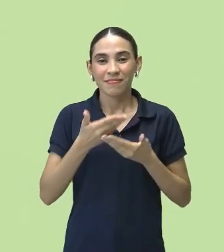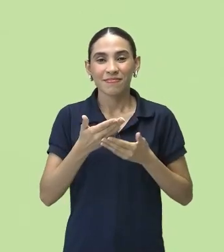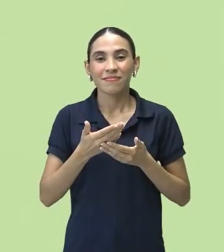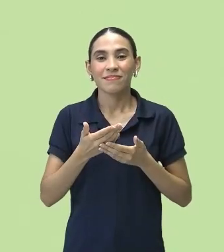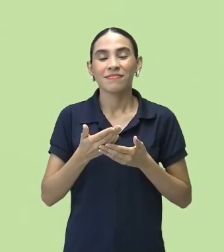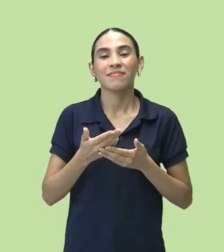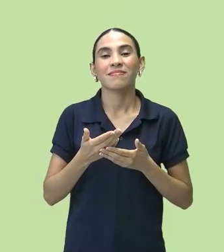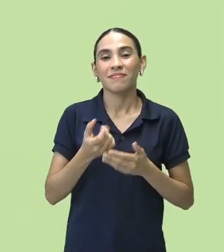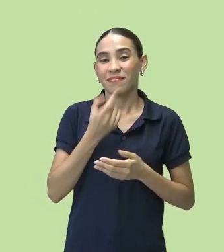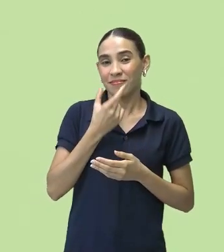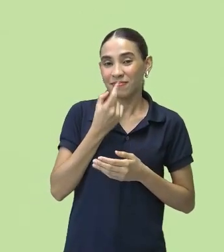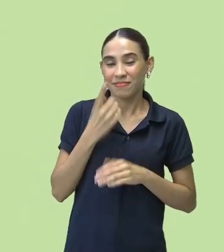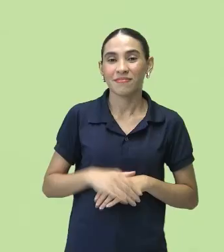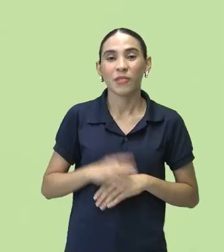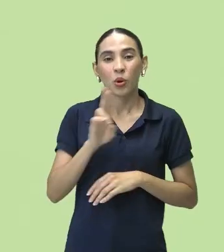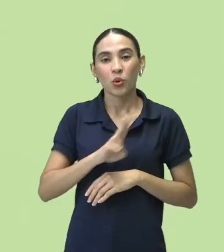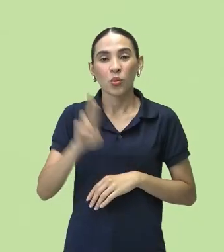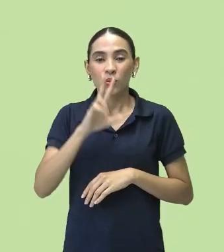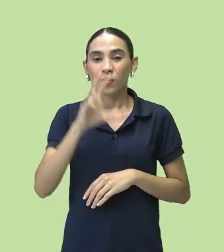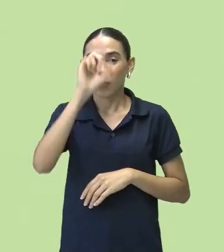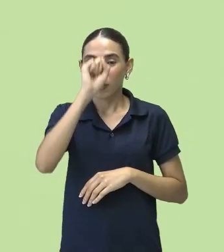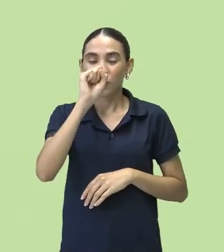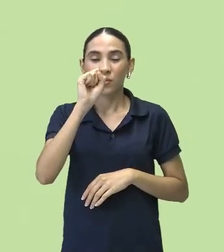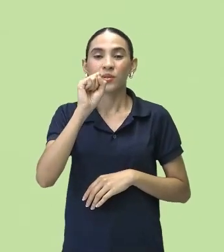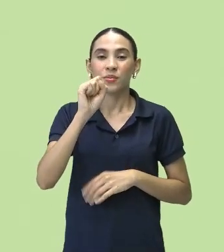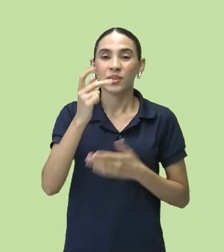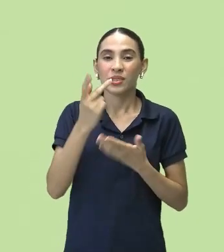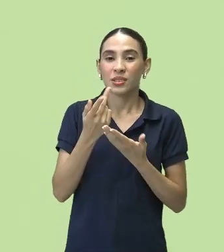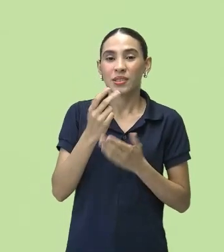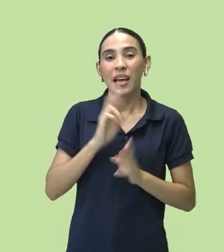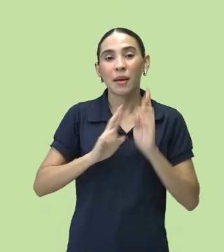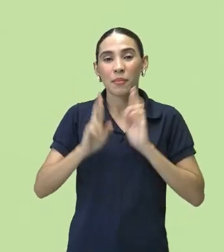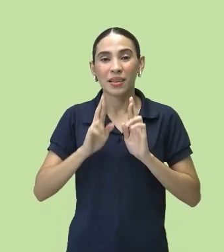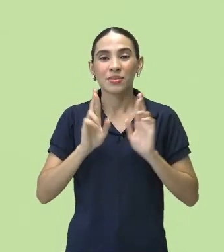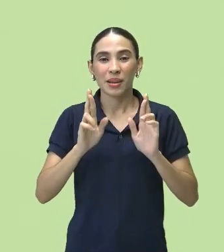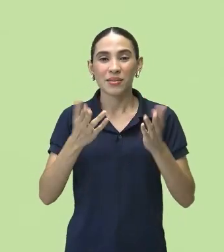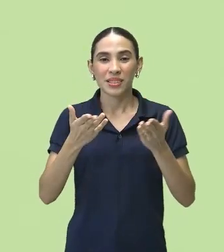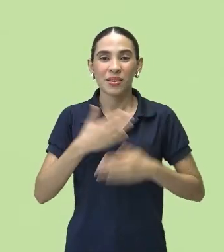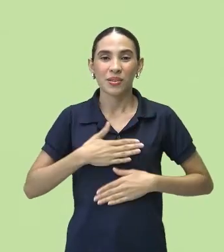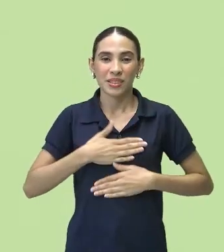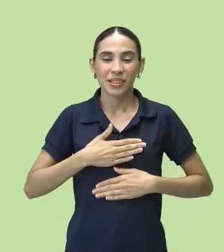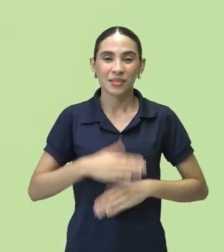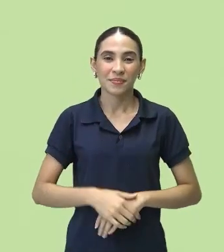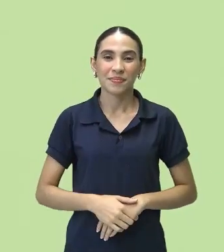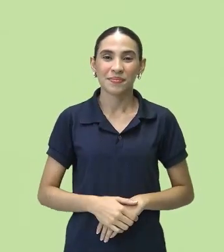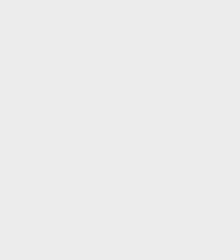automedicação e o uso excessivo de medicamentos. Espero que vocês tenham gostado.